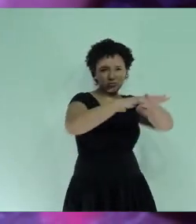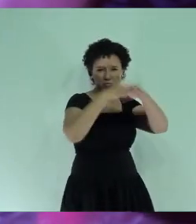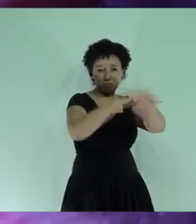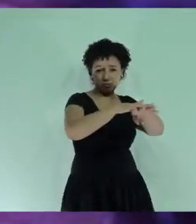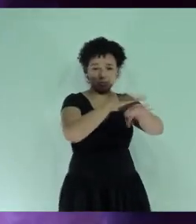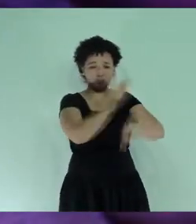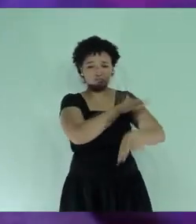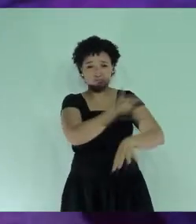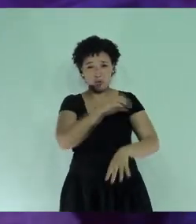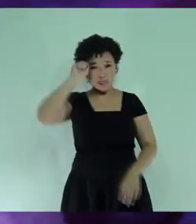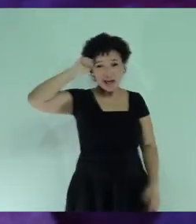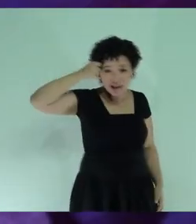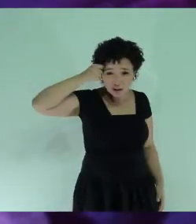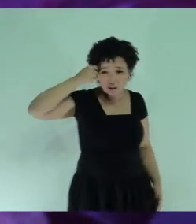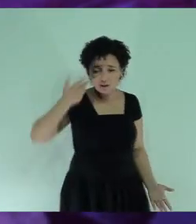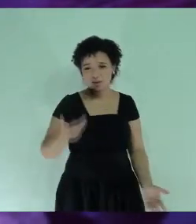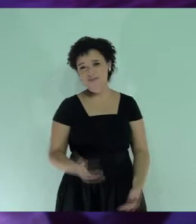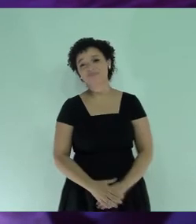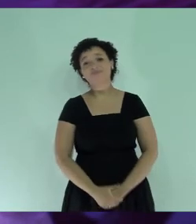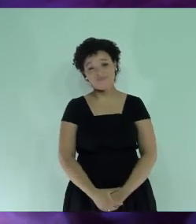é o demônio revestido de bom moço.